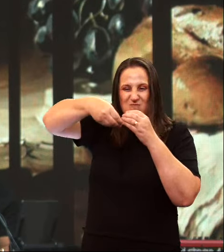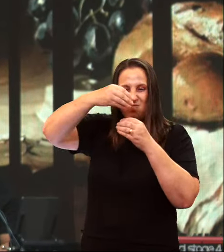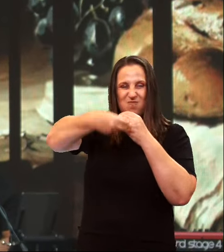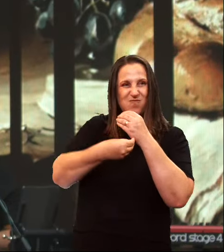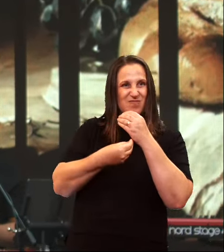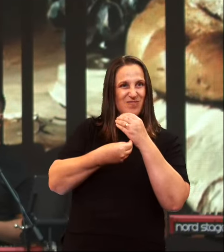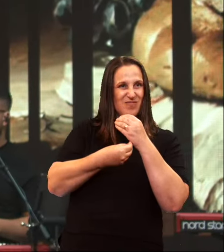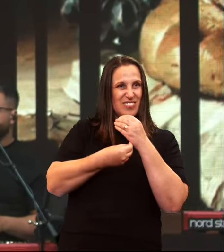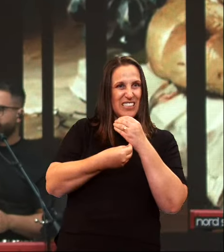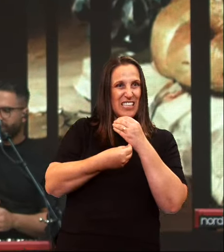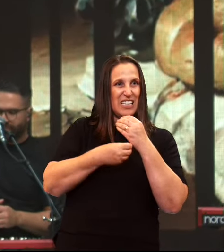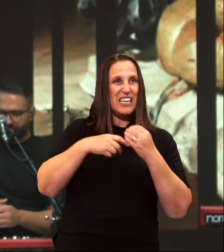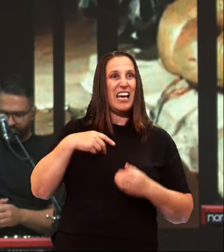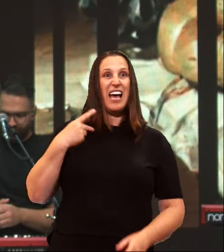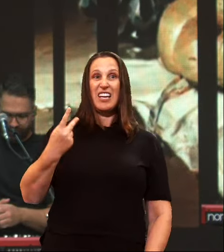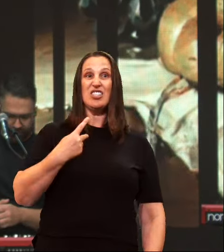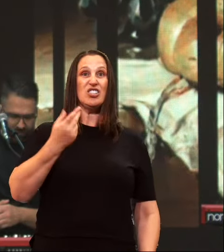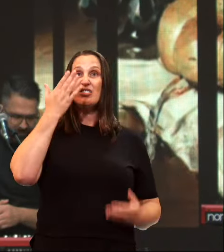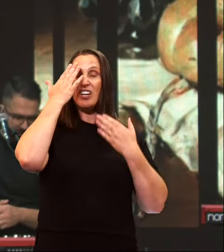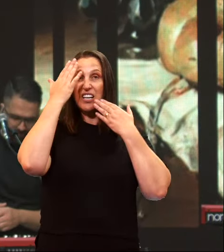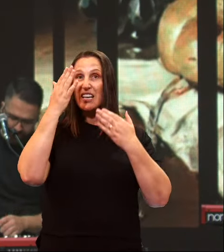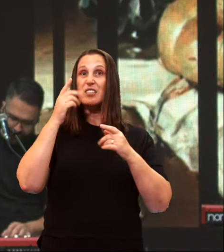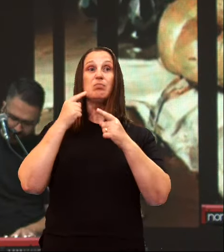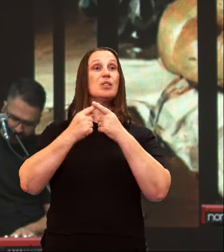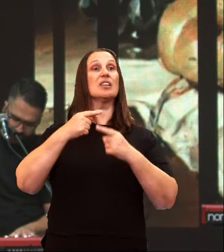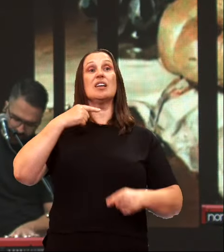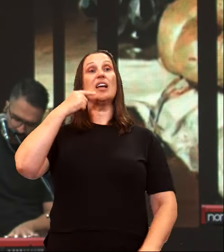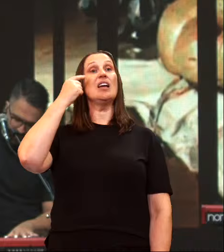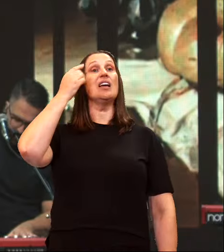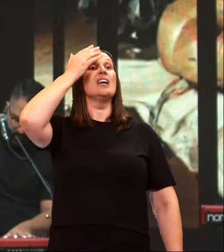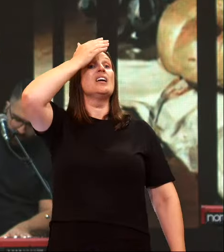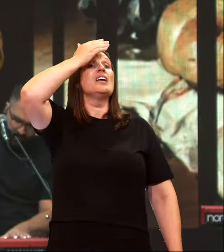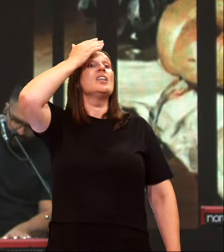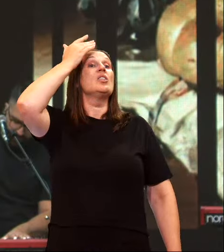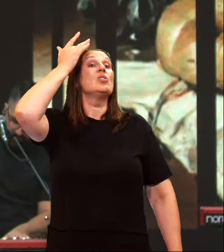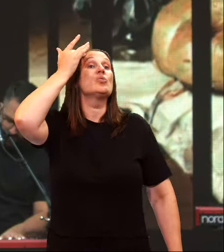A gente não agradece porque a gente não aprendeu a agradecer.